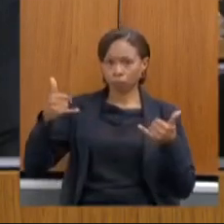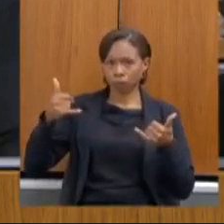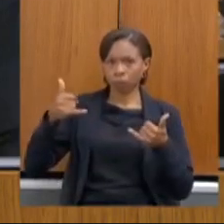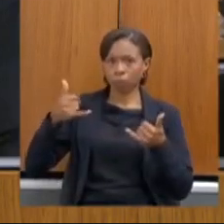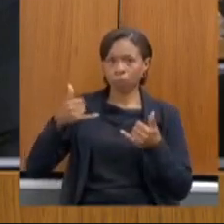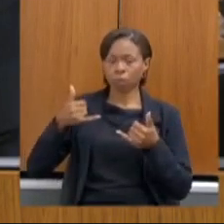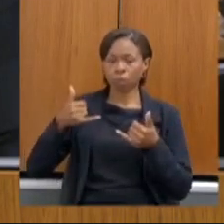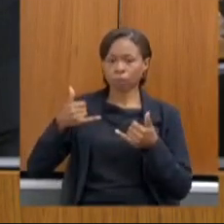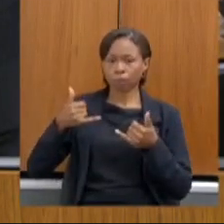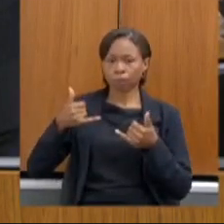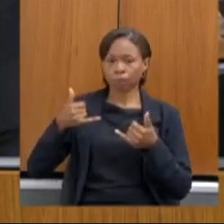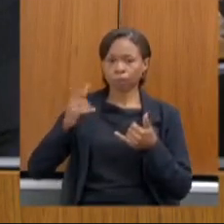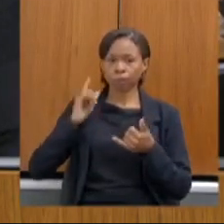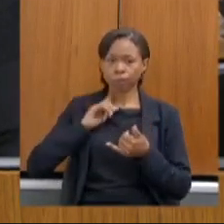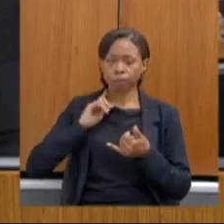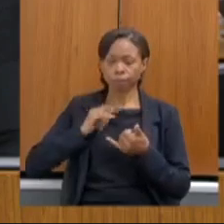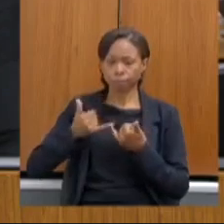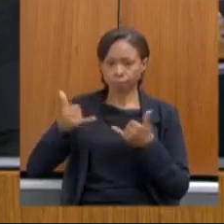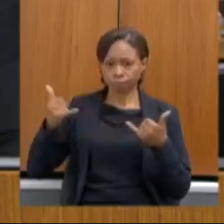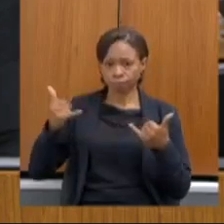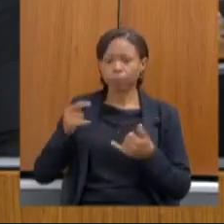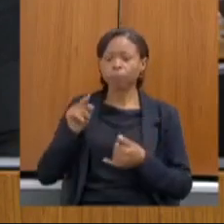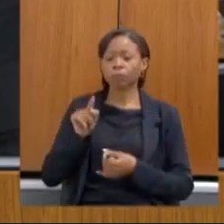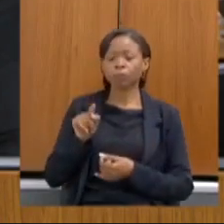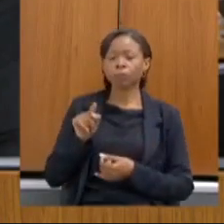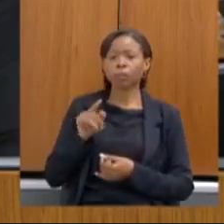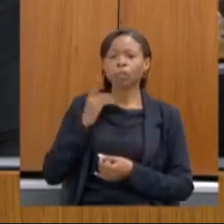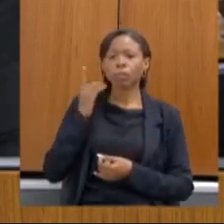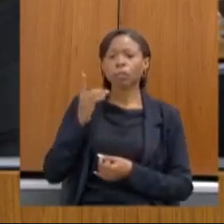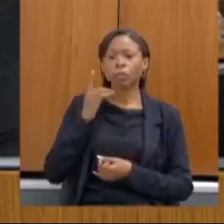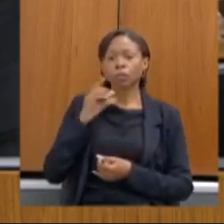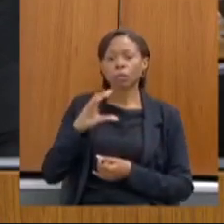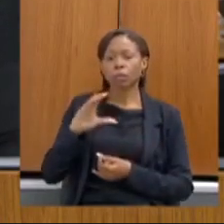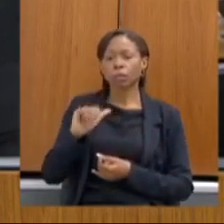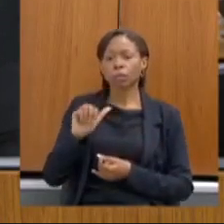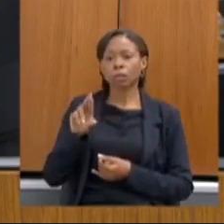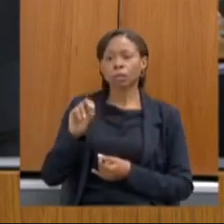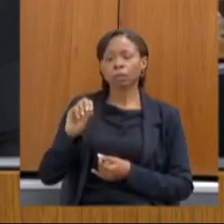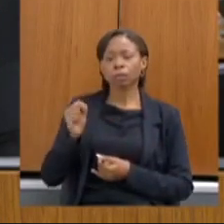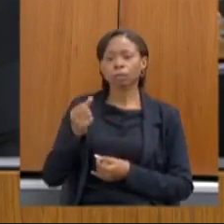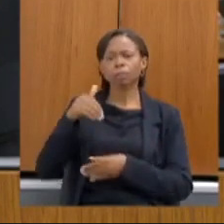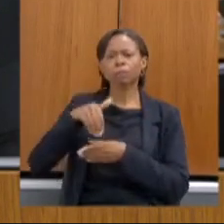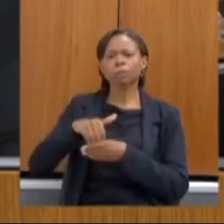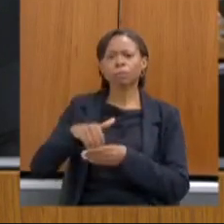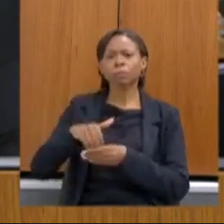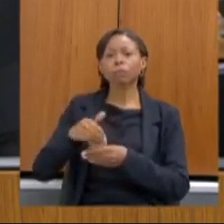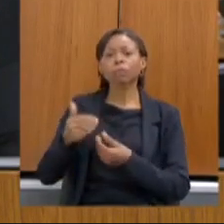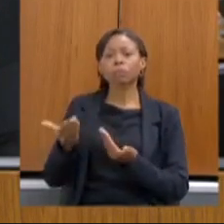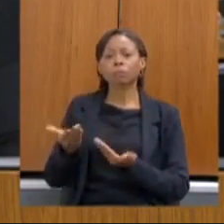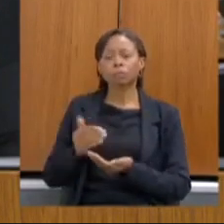atenção deputados como vota deputado Carlos Pimenta